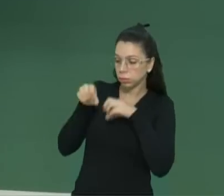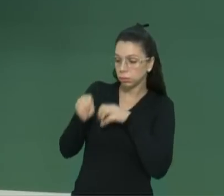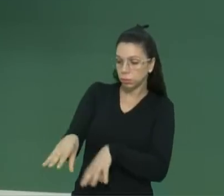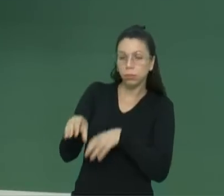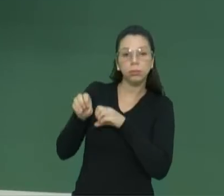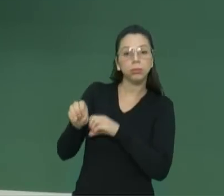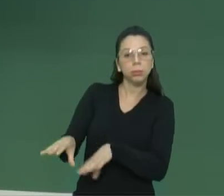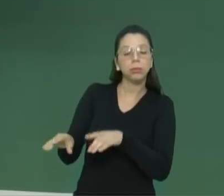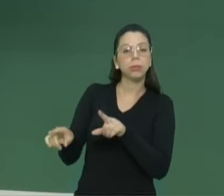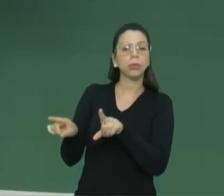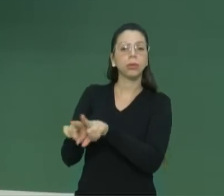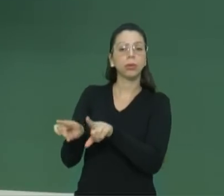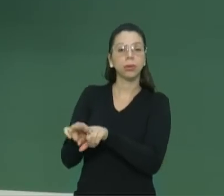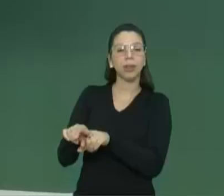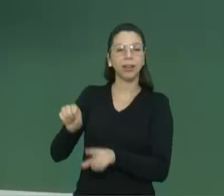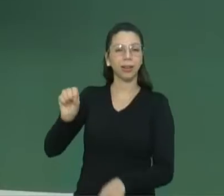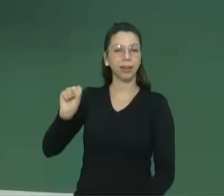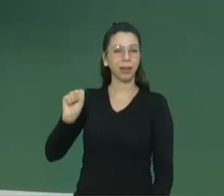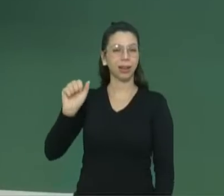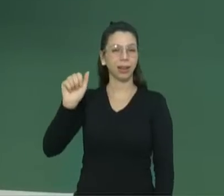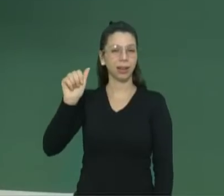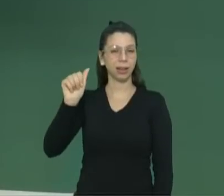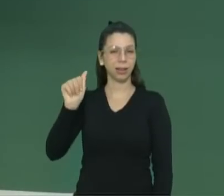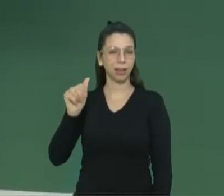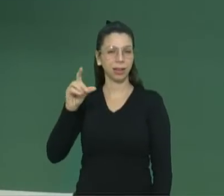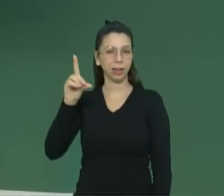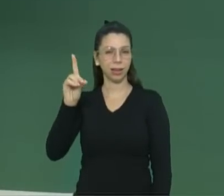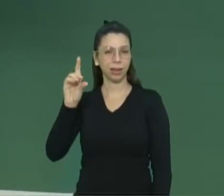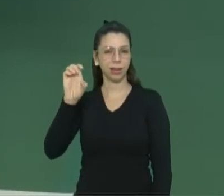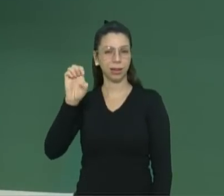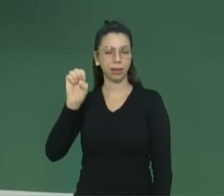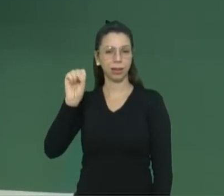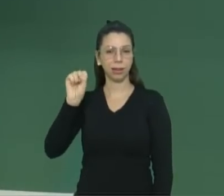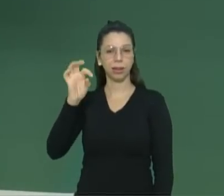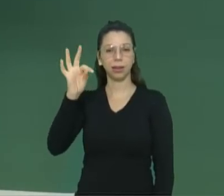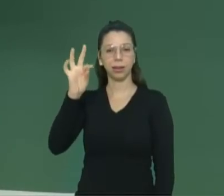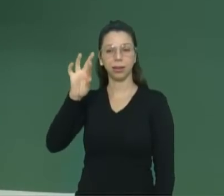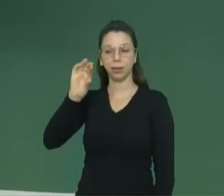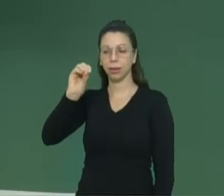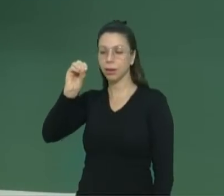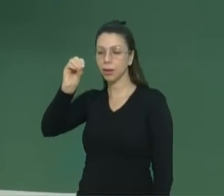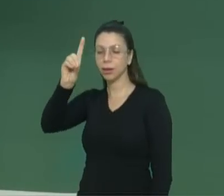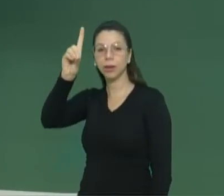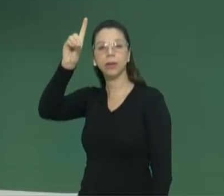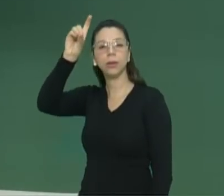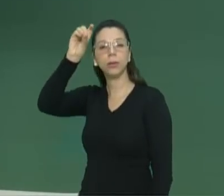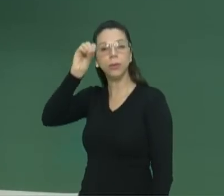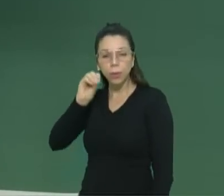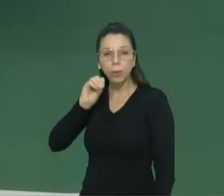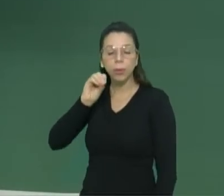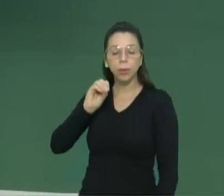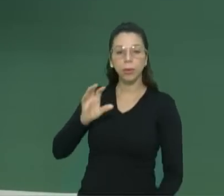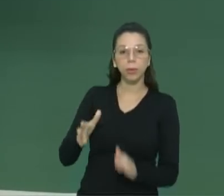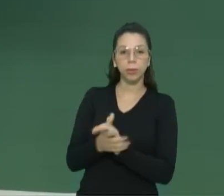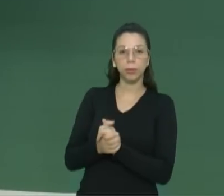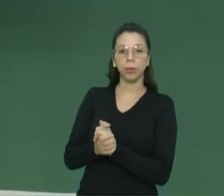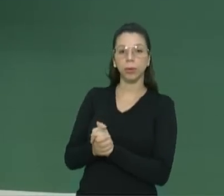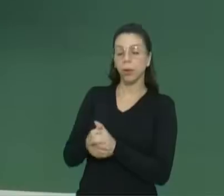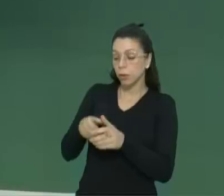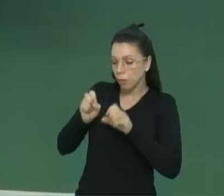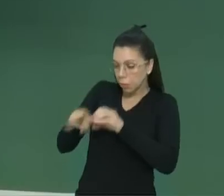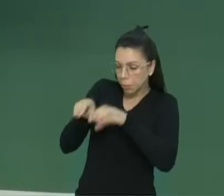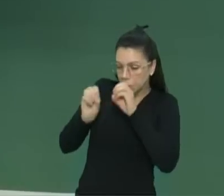forma, adestrados a seguir uma única visão. Ou seja, aquele princípio do conflito desaparece